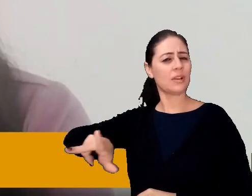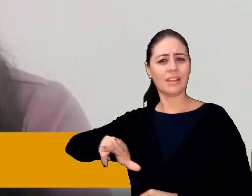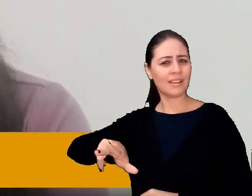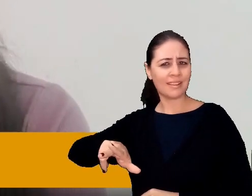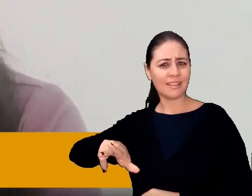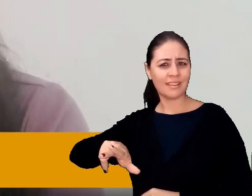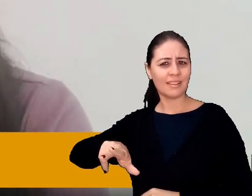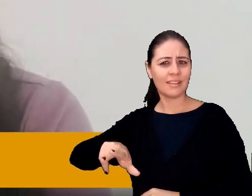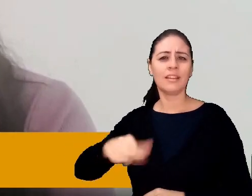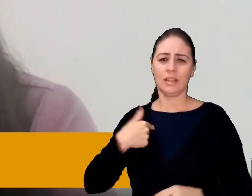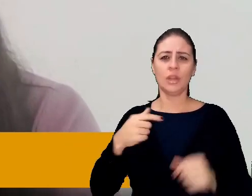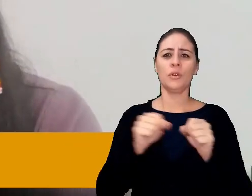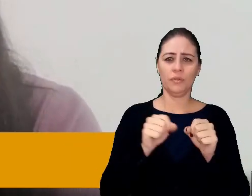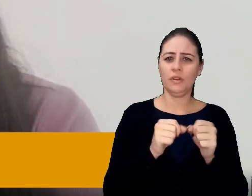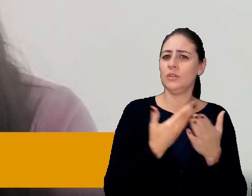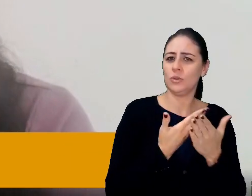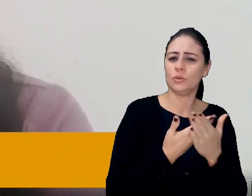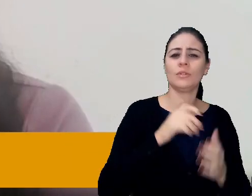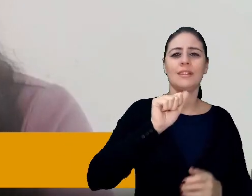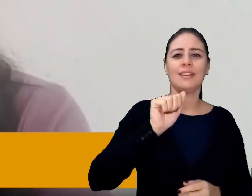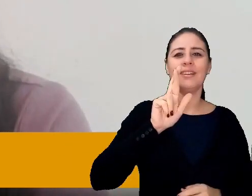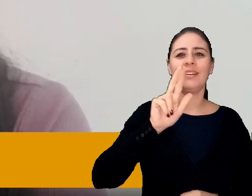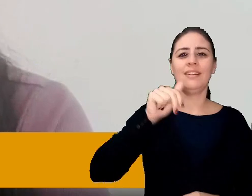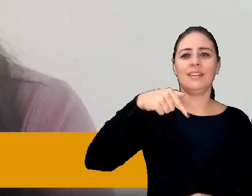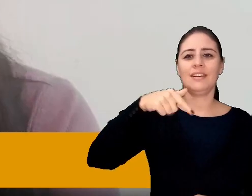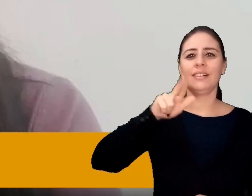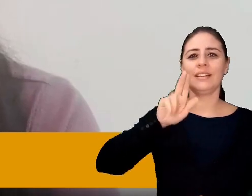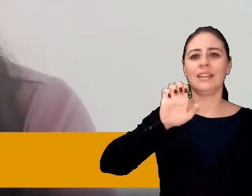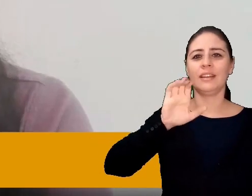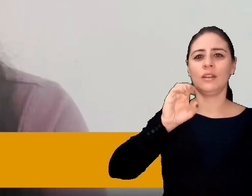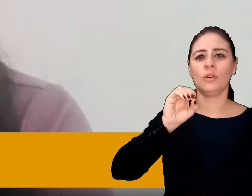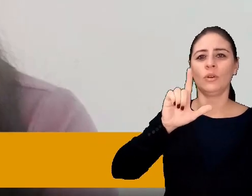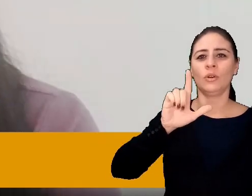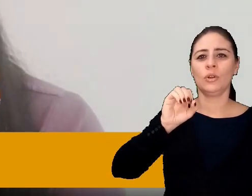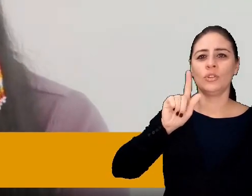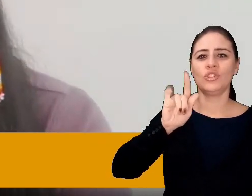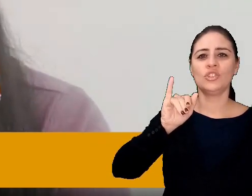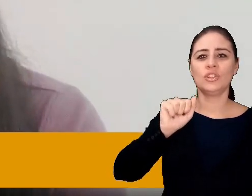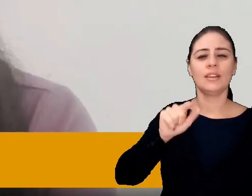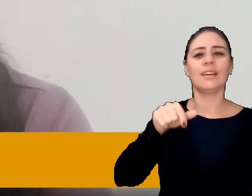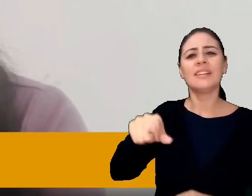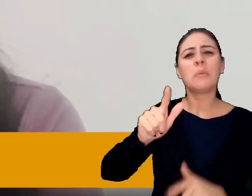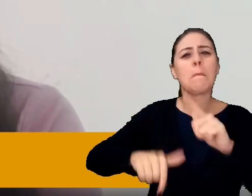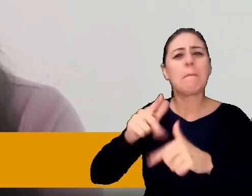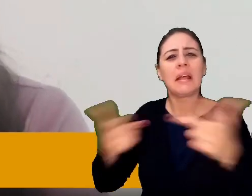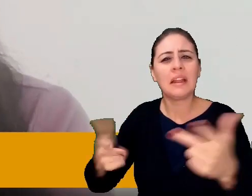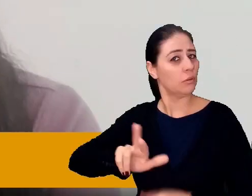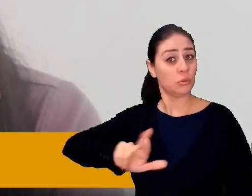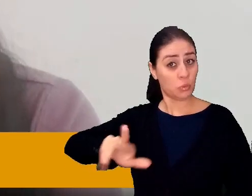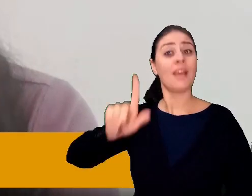faço arqueologia, mas para o arqueólogo é isso. E o que está ali são histórias, são gerações,